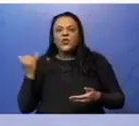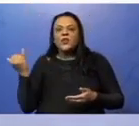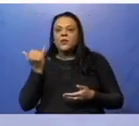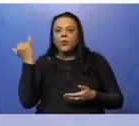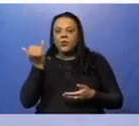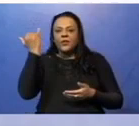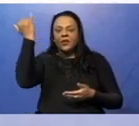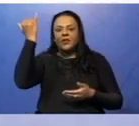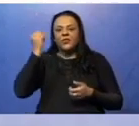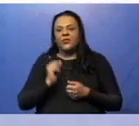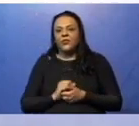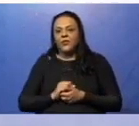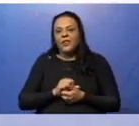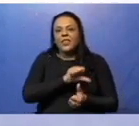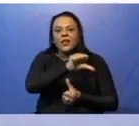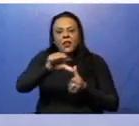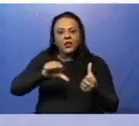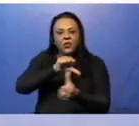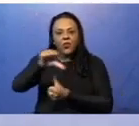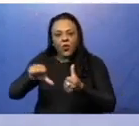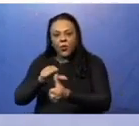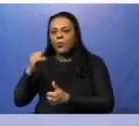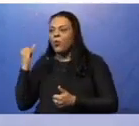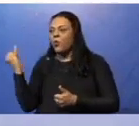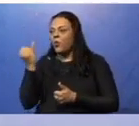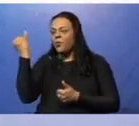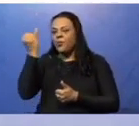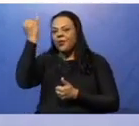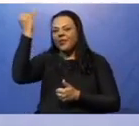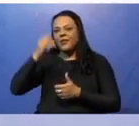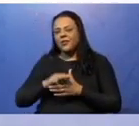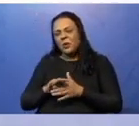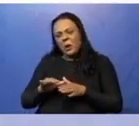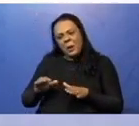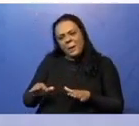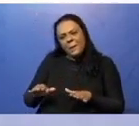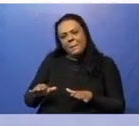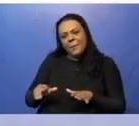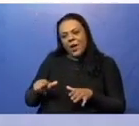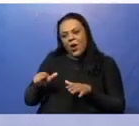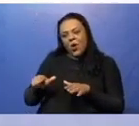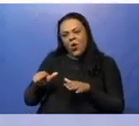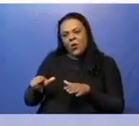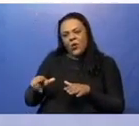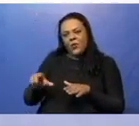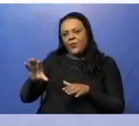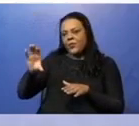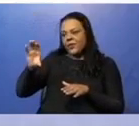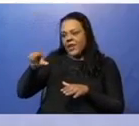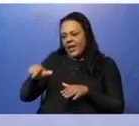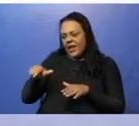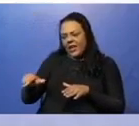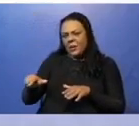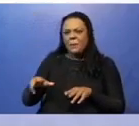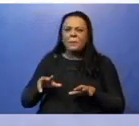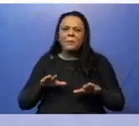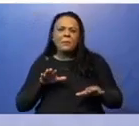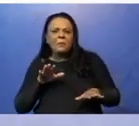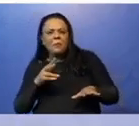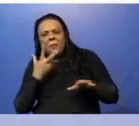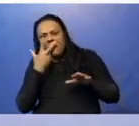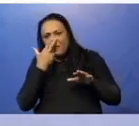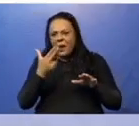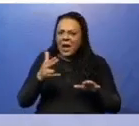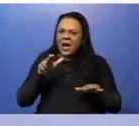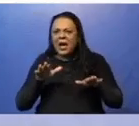se tornou importante. E o parece dá uma ideia de aparência, então Calvin parece importante. Aparentemente,